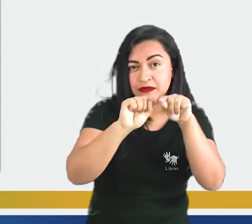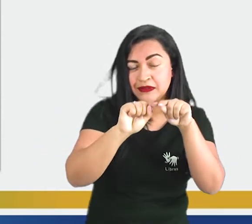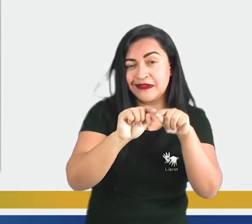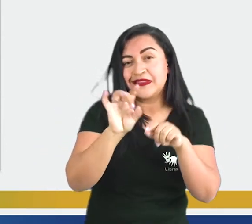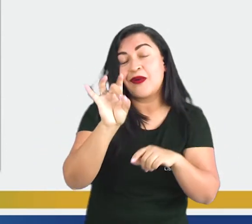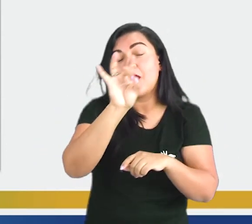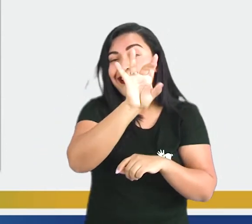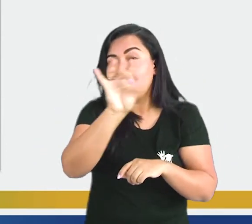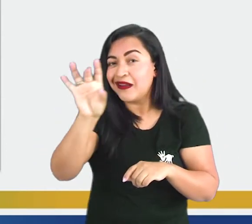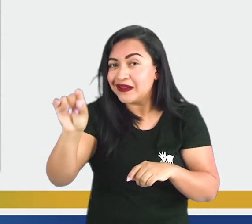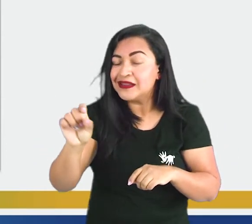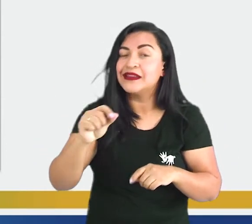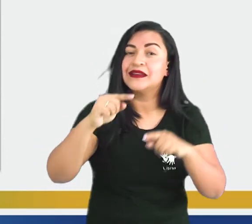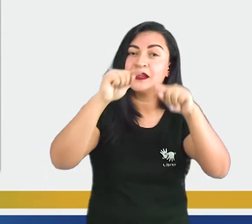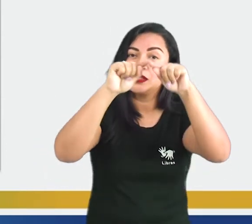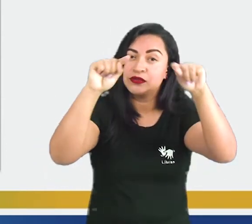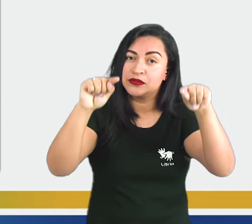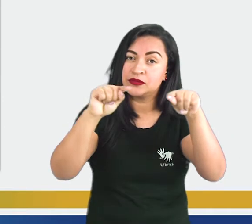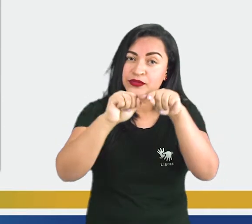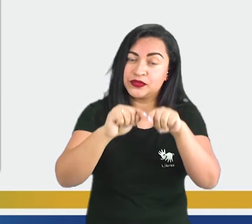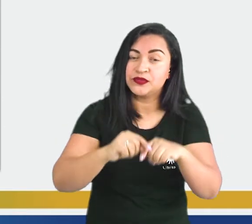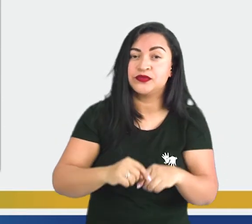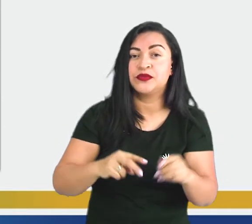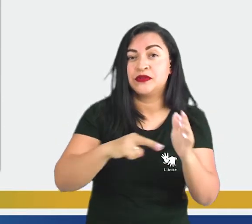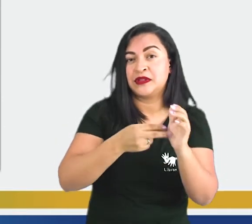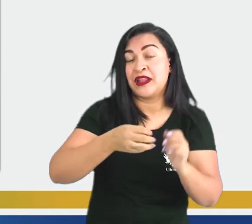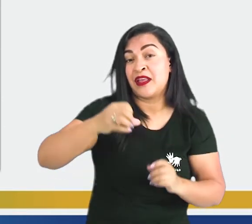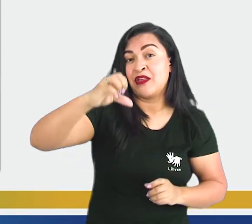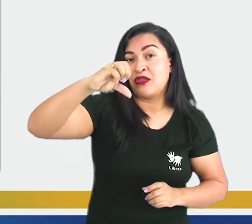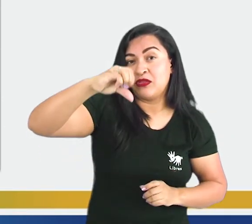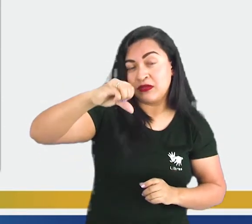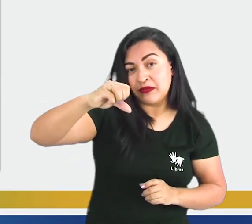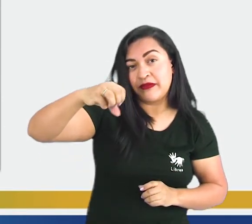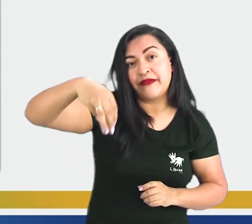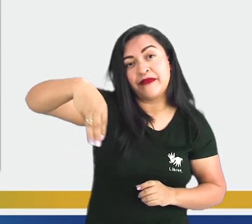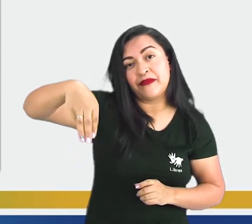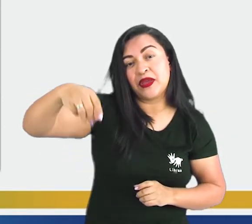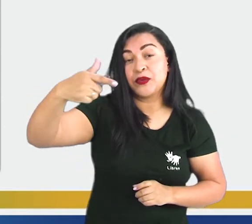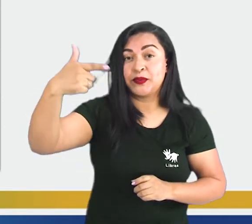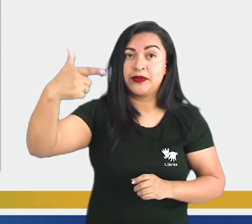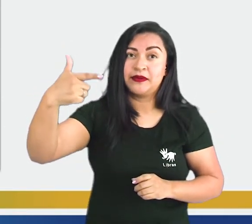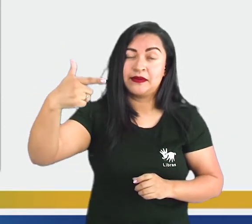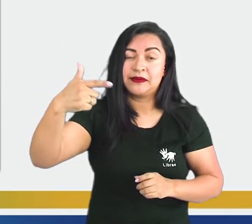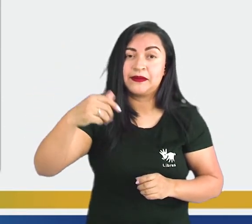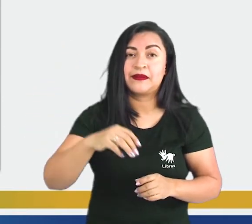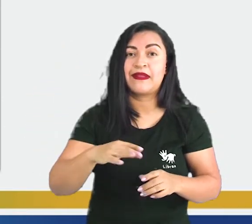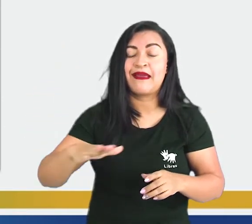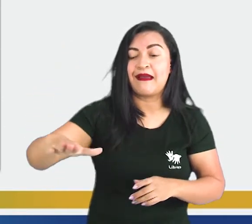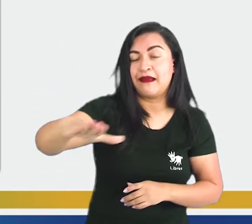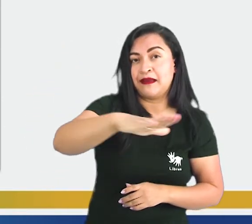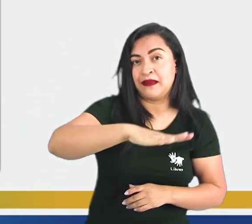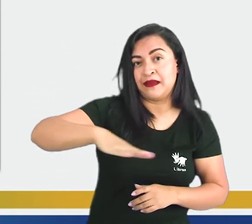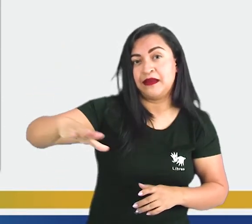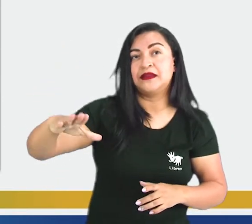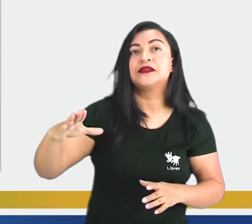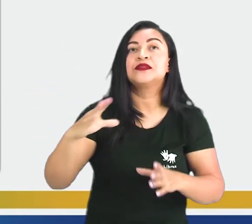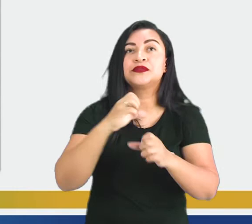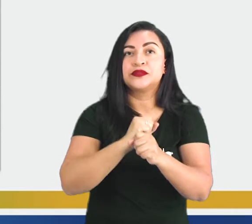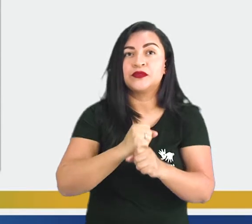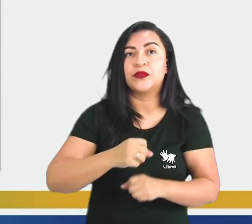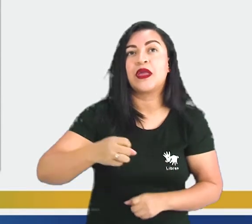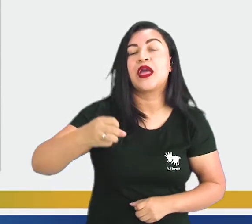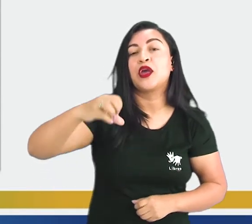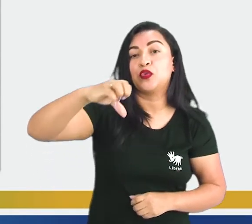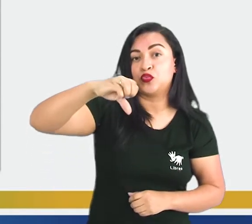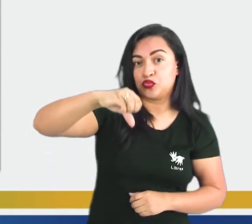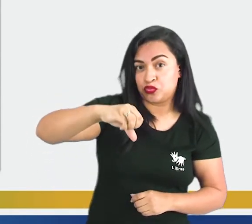quadradinho representa 9 metros quadrados de área, a área dessa figura é igual a 9 vezes 8, que é